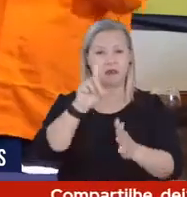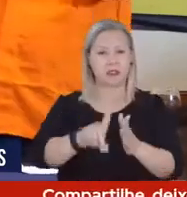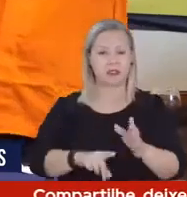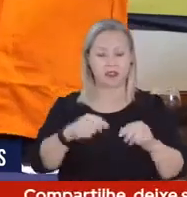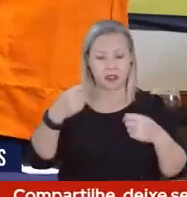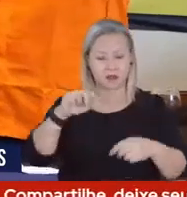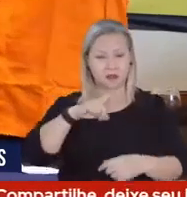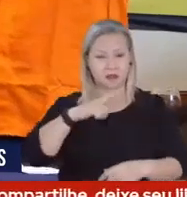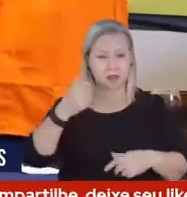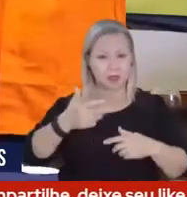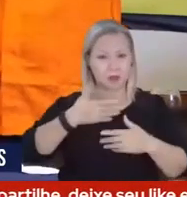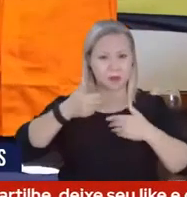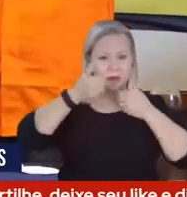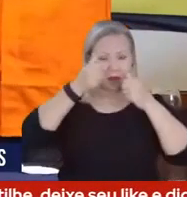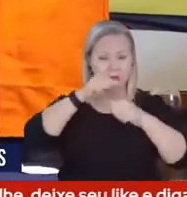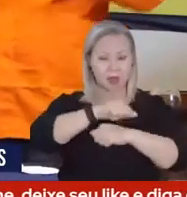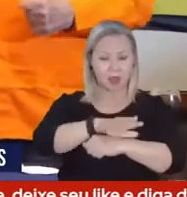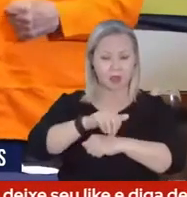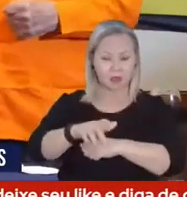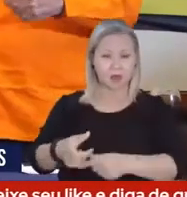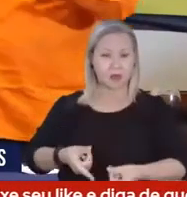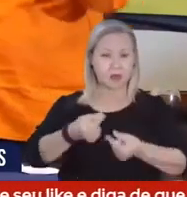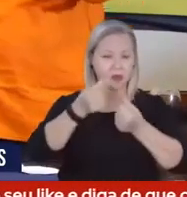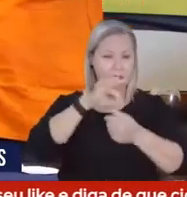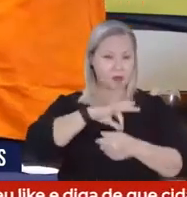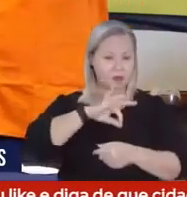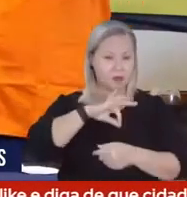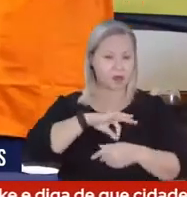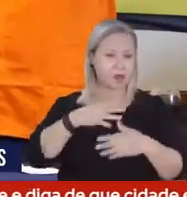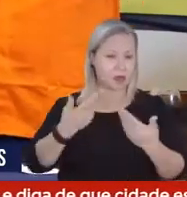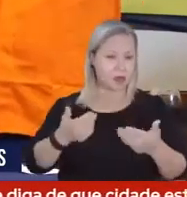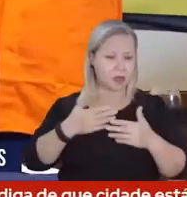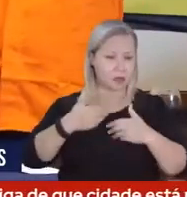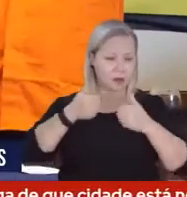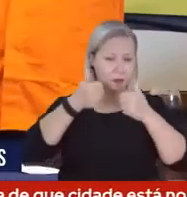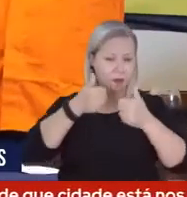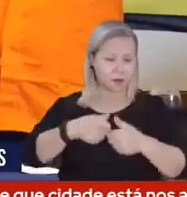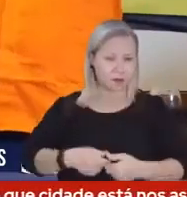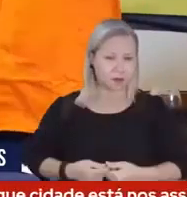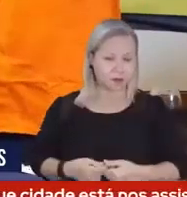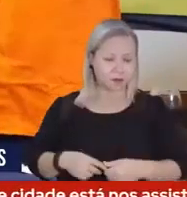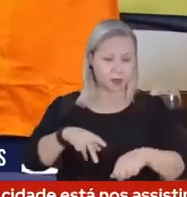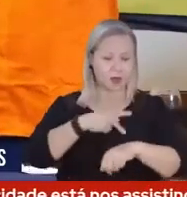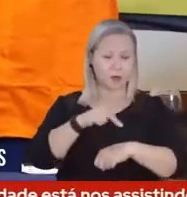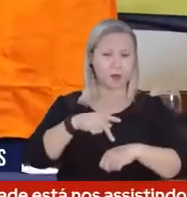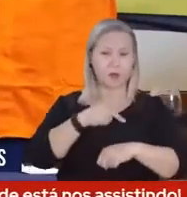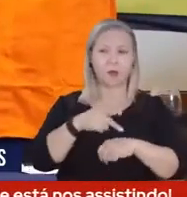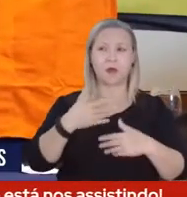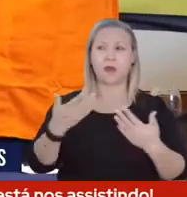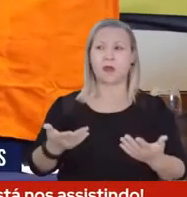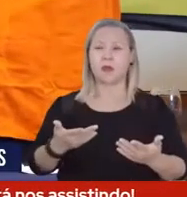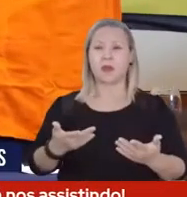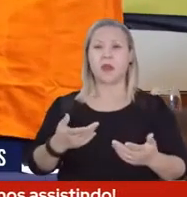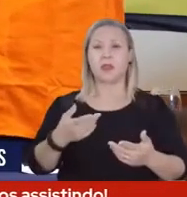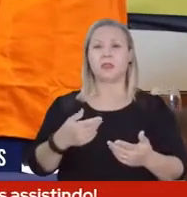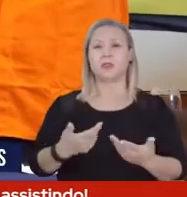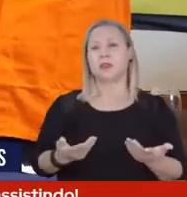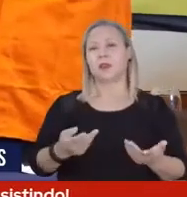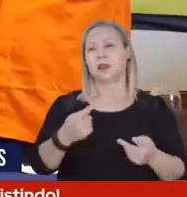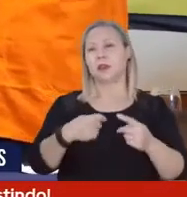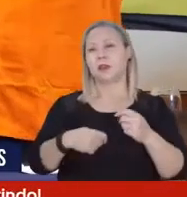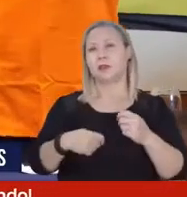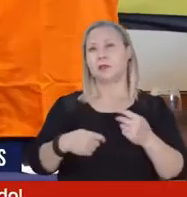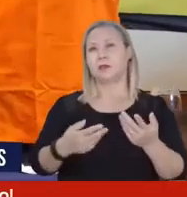de renda, porque, inclusive, somos um país que já fomos a sexta economia do mundo, hoje somos a 13ª, mas que